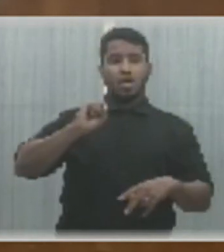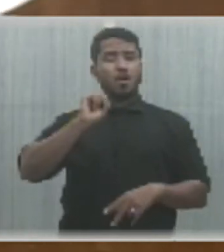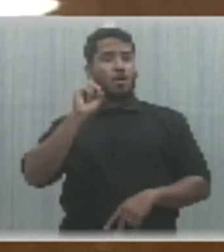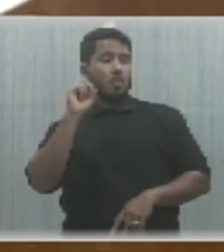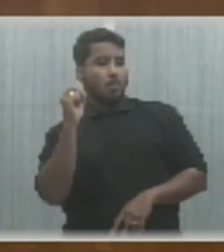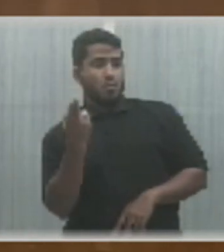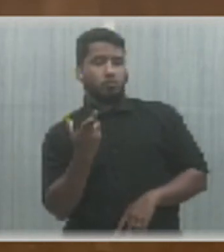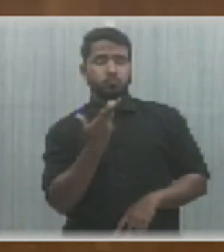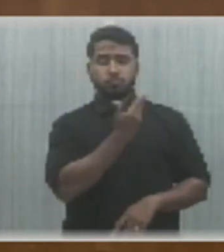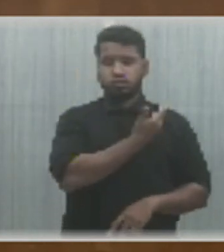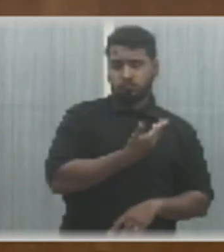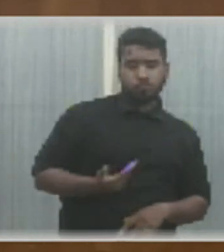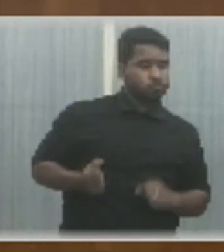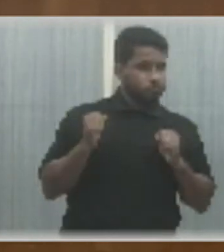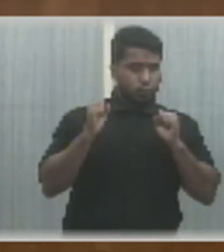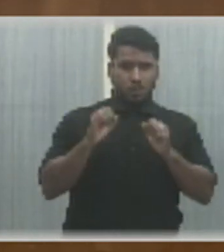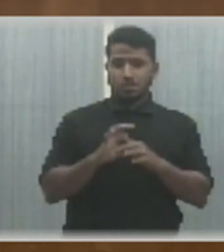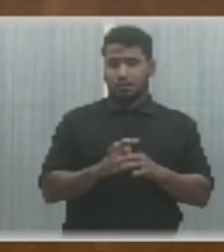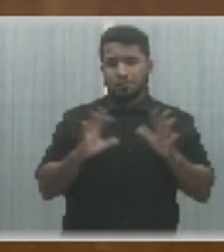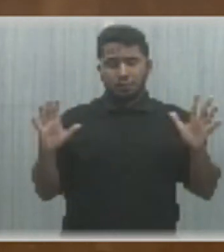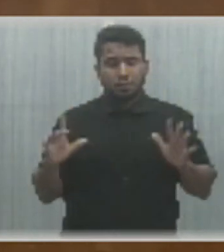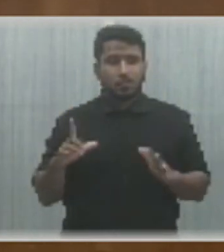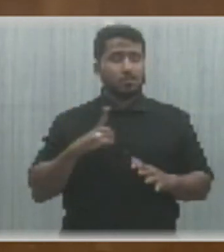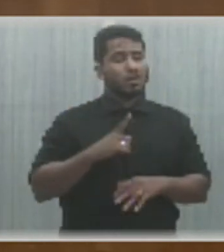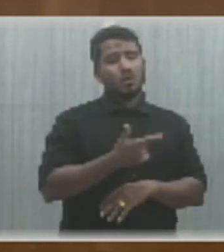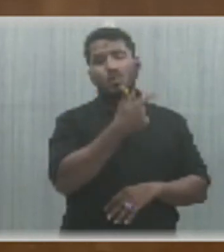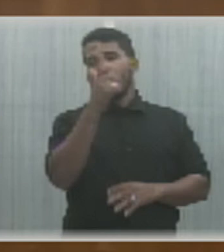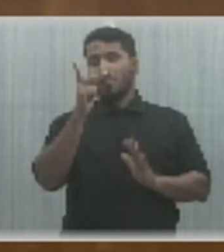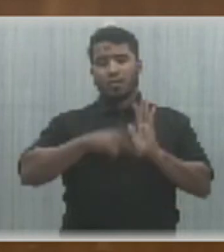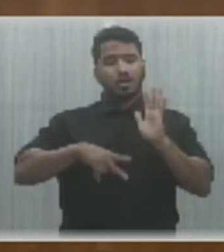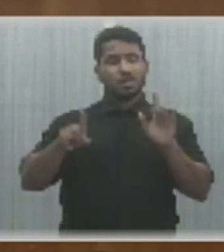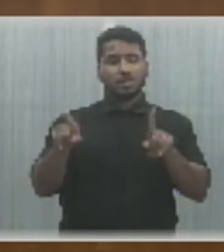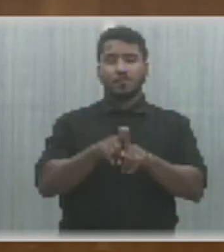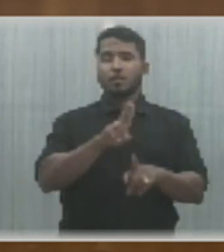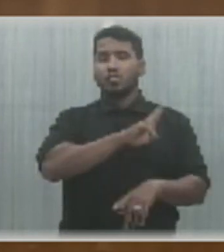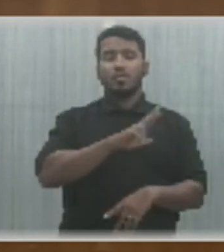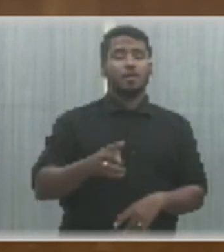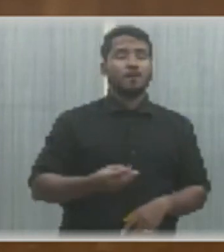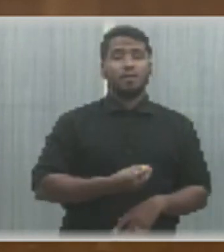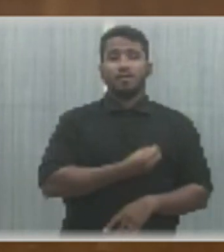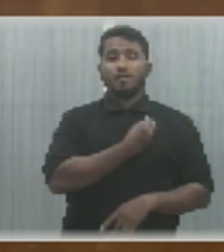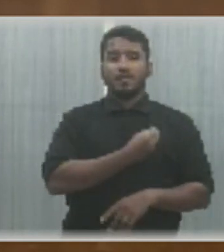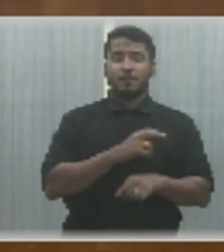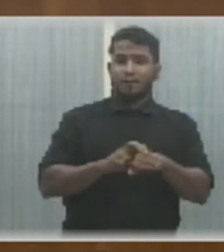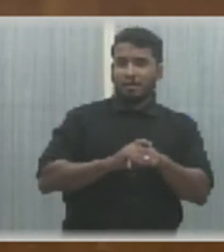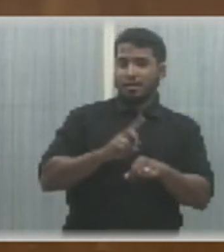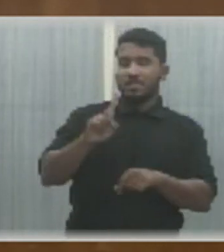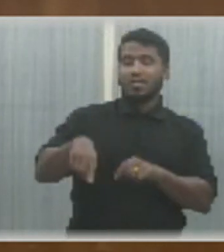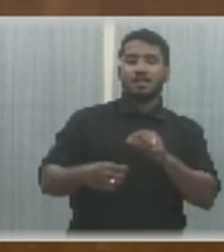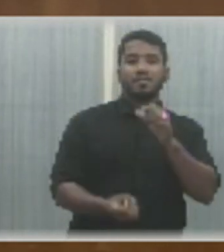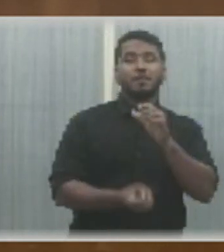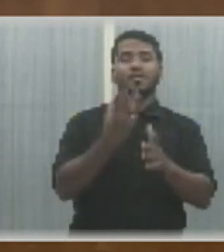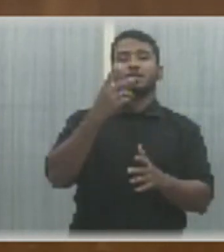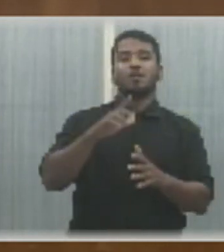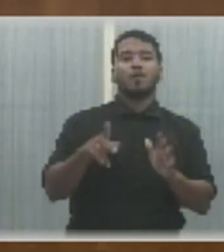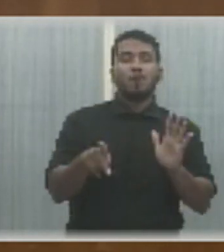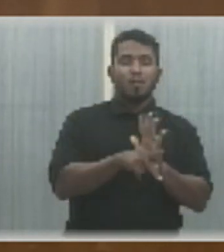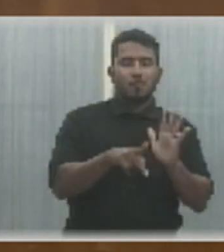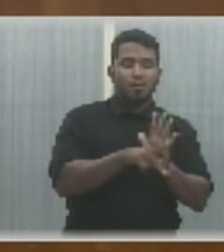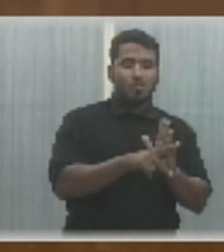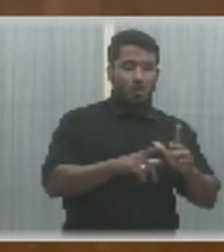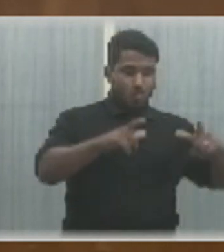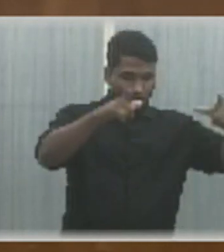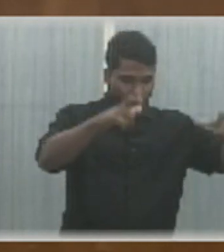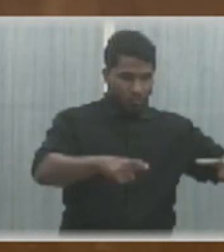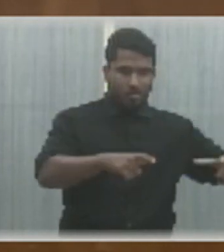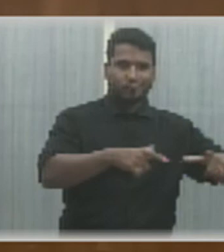físicas ou jurídicas, não é? E tem um outro projeto chamado Viverdes, que é a implantação dos próprios